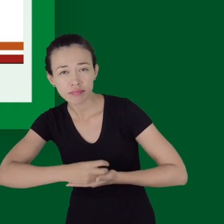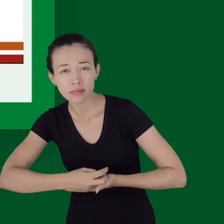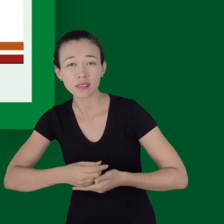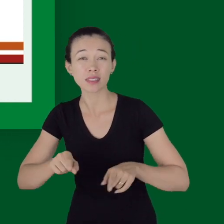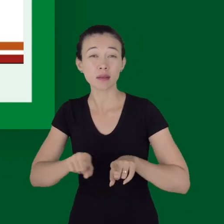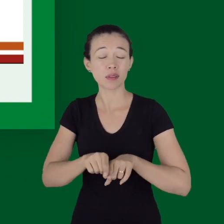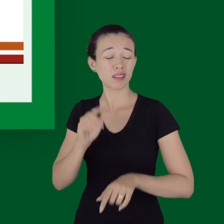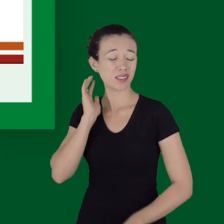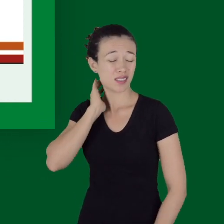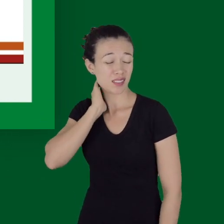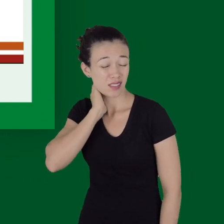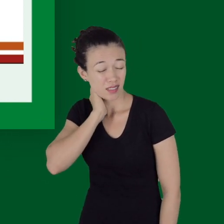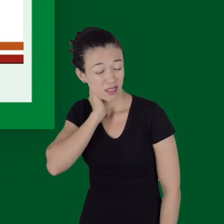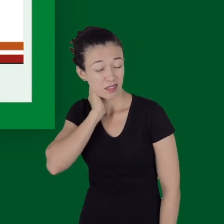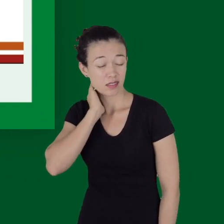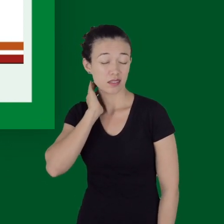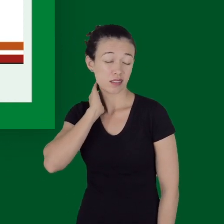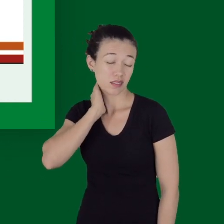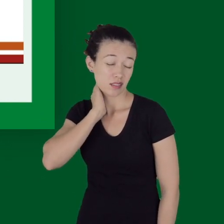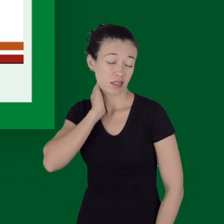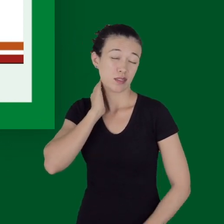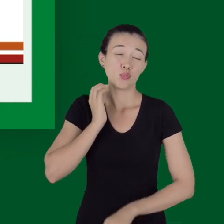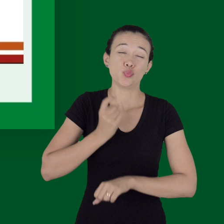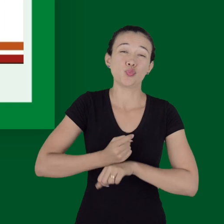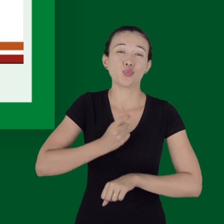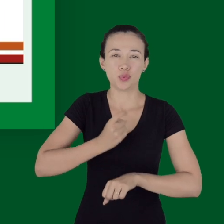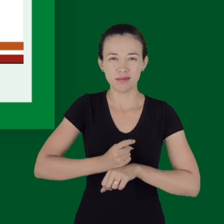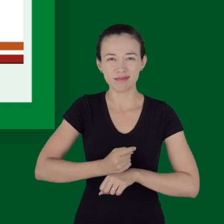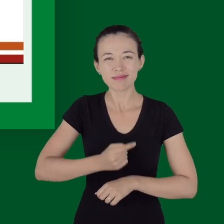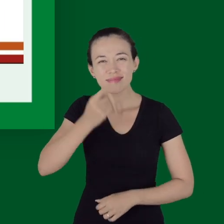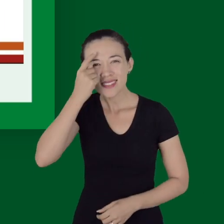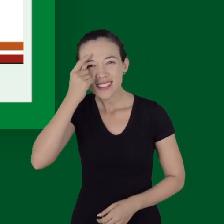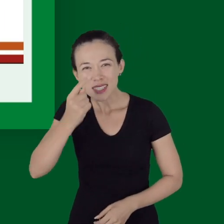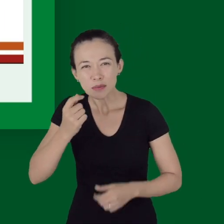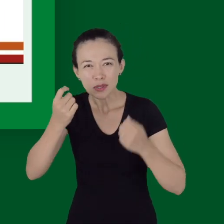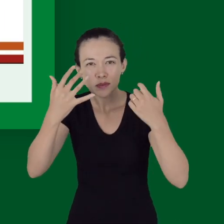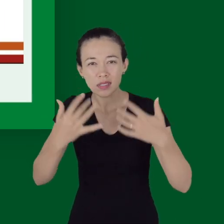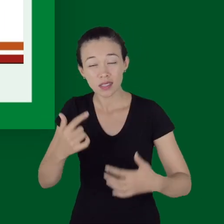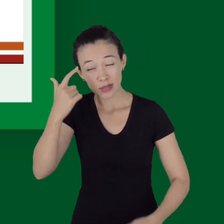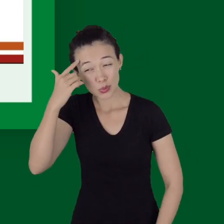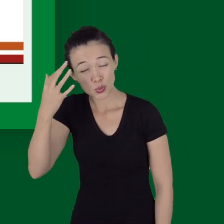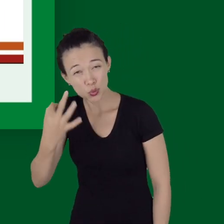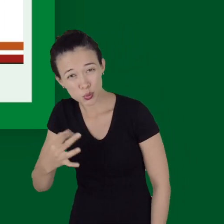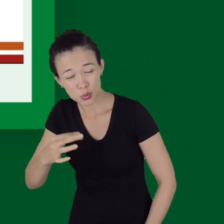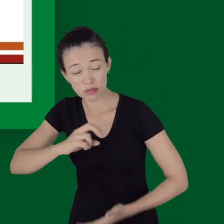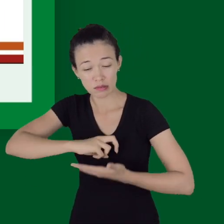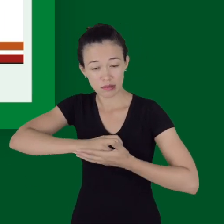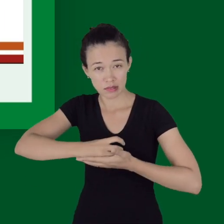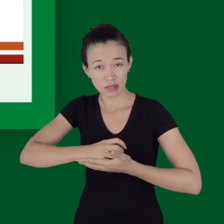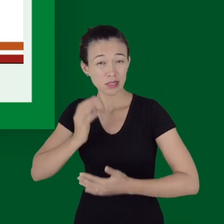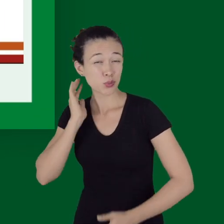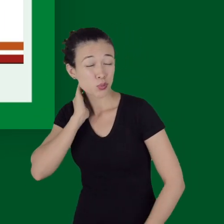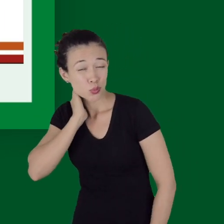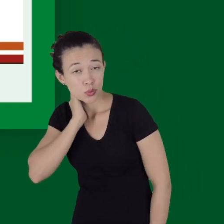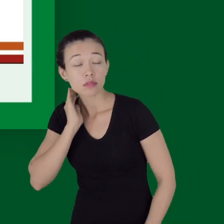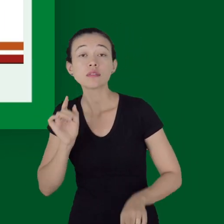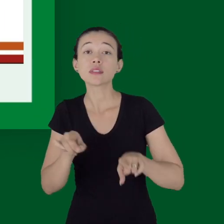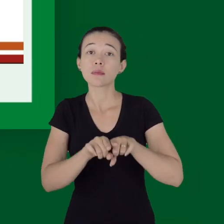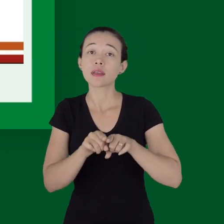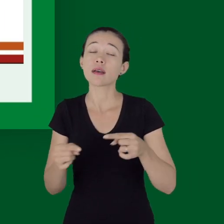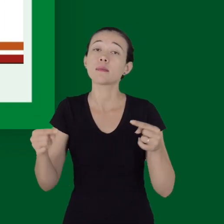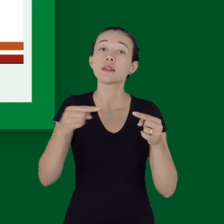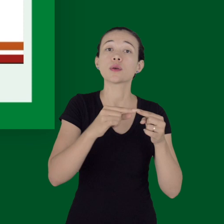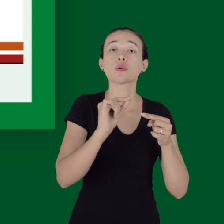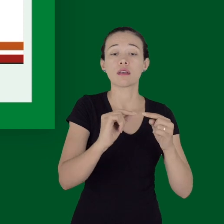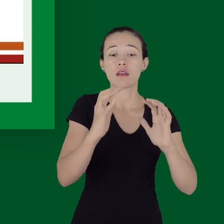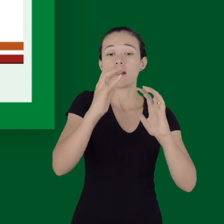convulsiva, sinais de irritação meníngia. Quando a gente fala desses que eu falei agora, esses 3, a gente pensa, são manifestações comuns